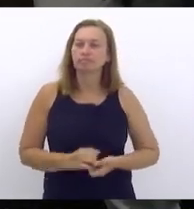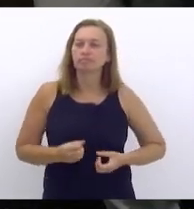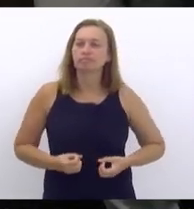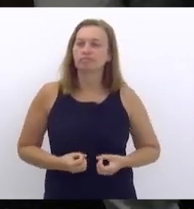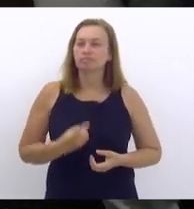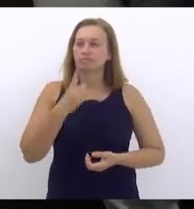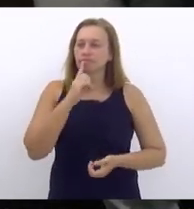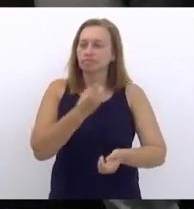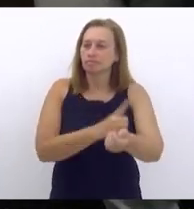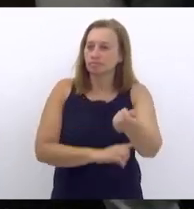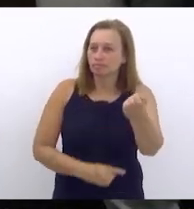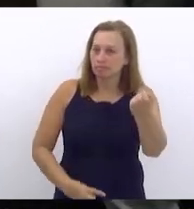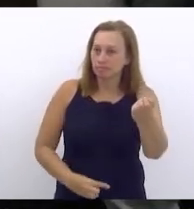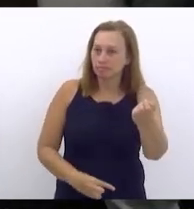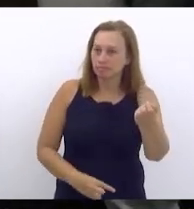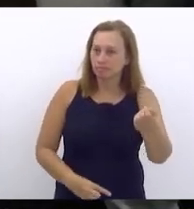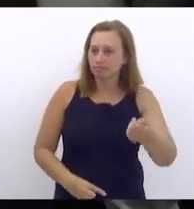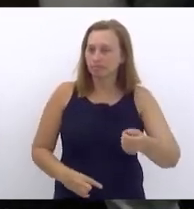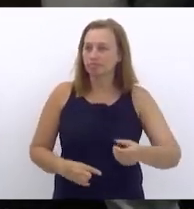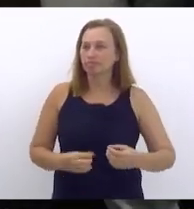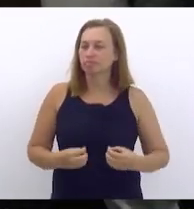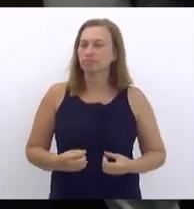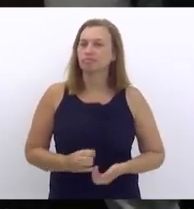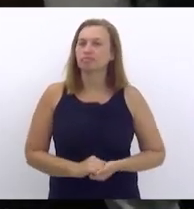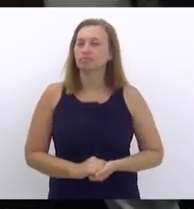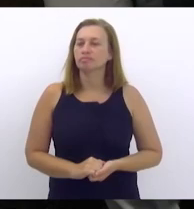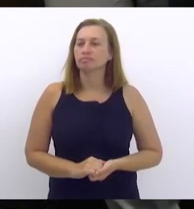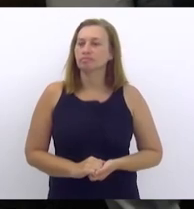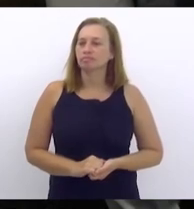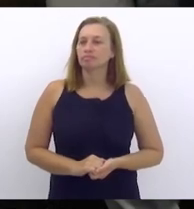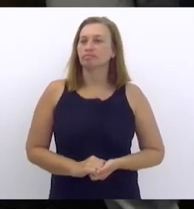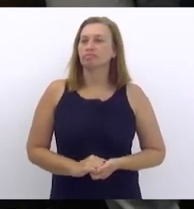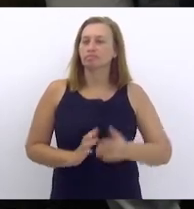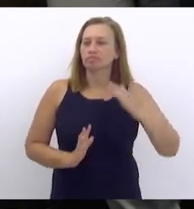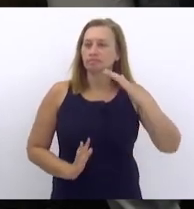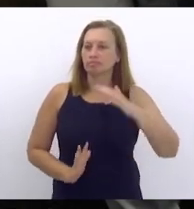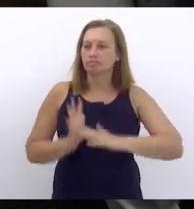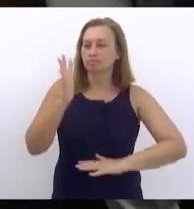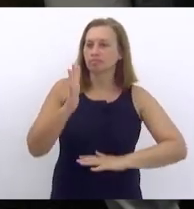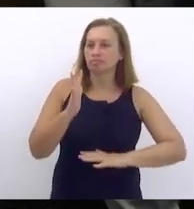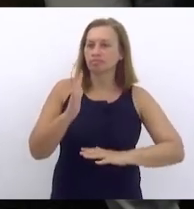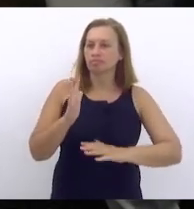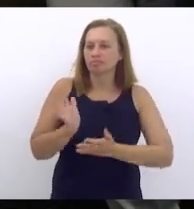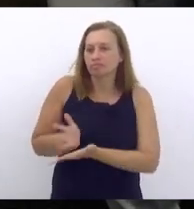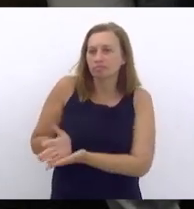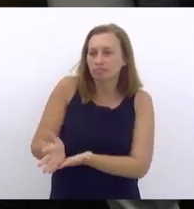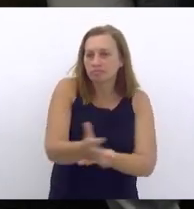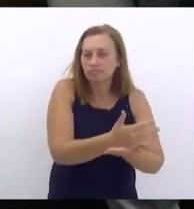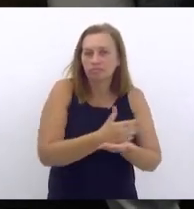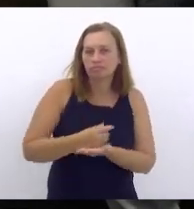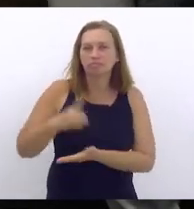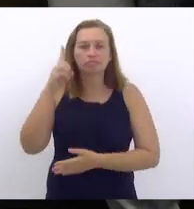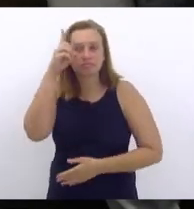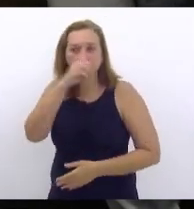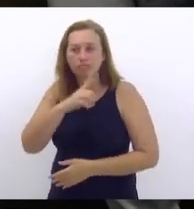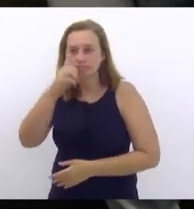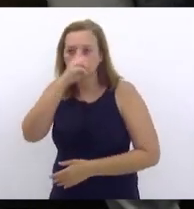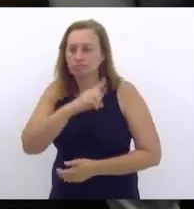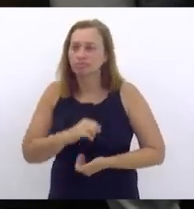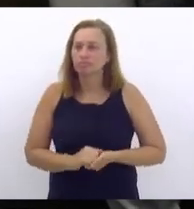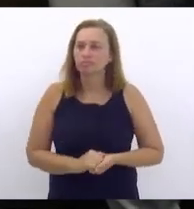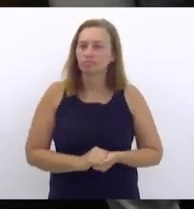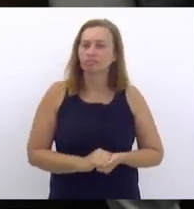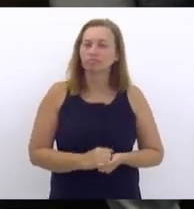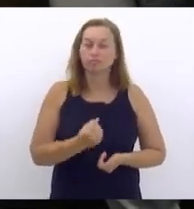sangue, estabelecendo um novo recorde de arrecadação aos domingos. Para colocar